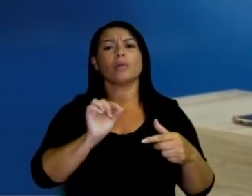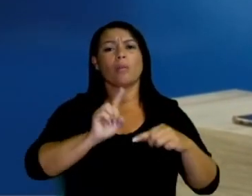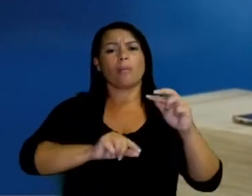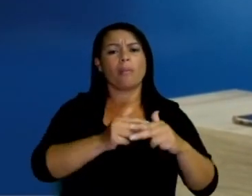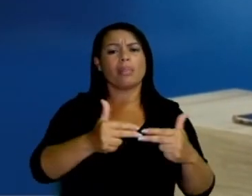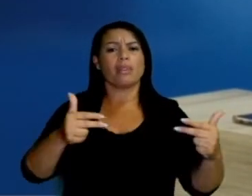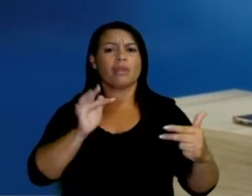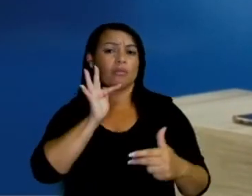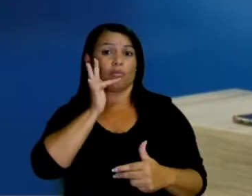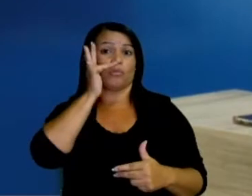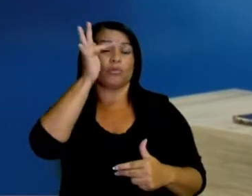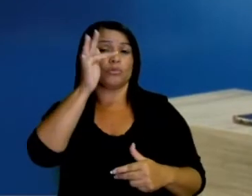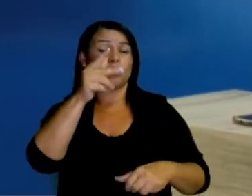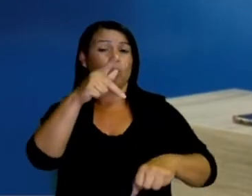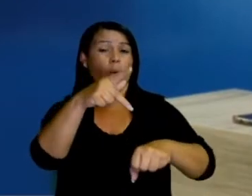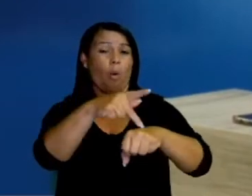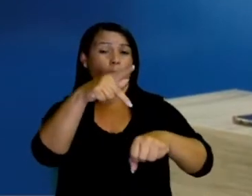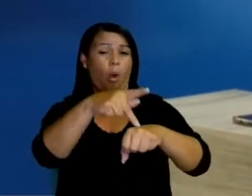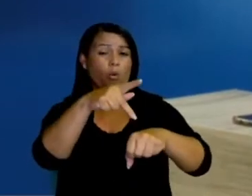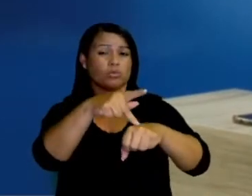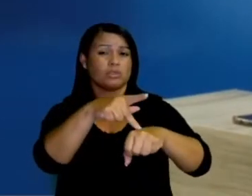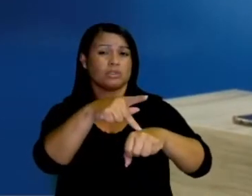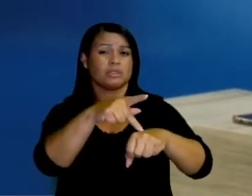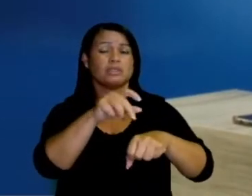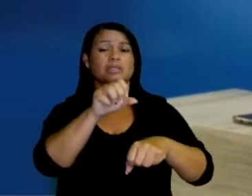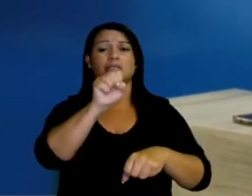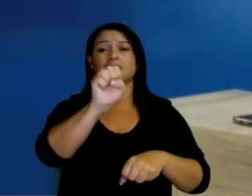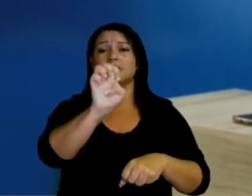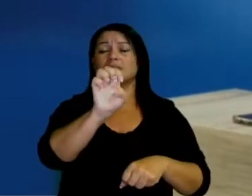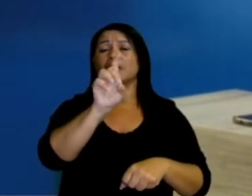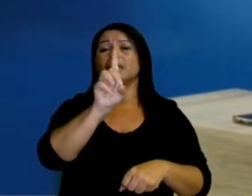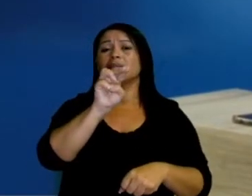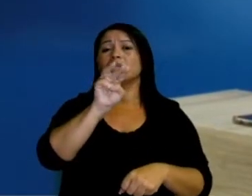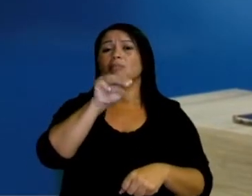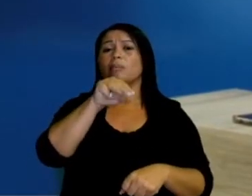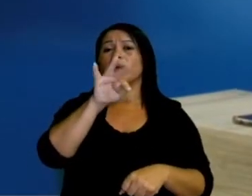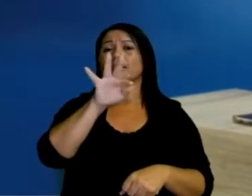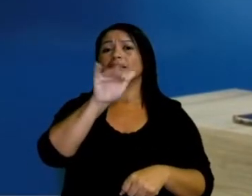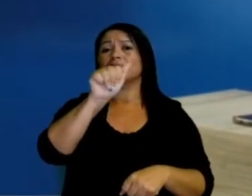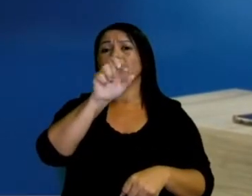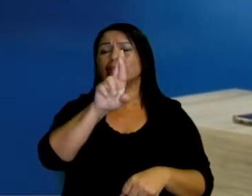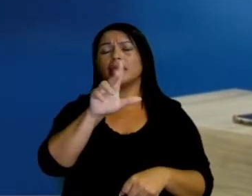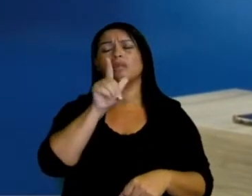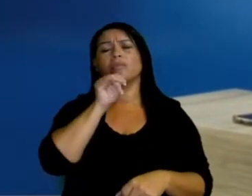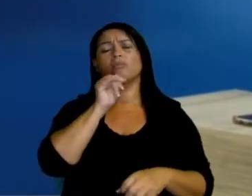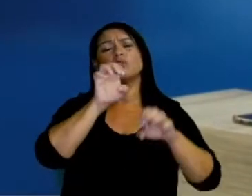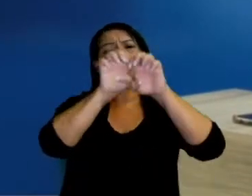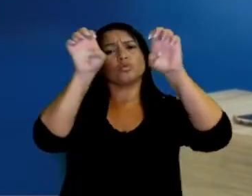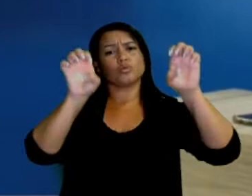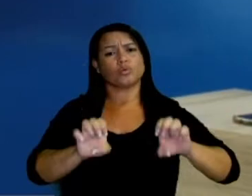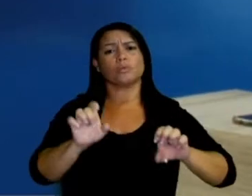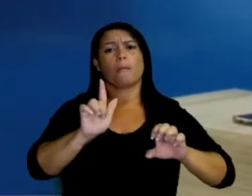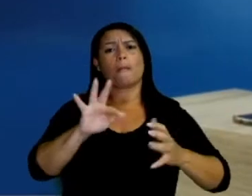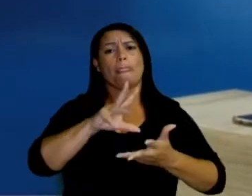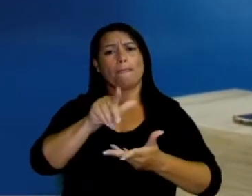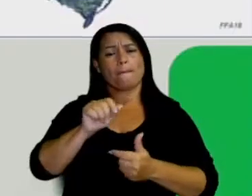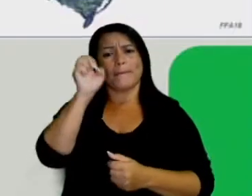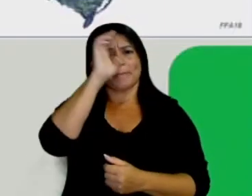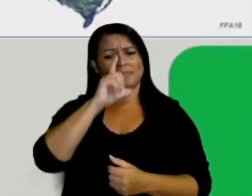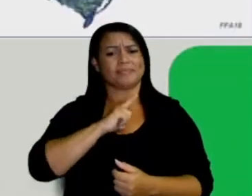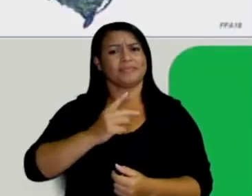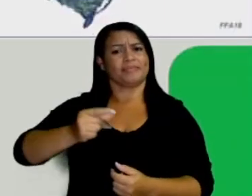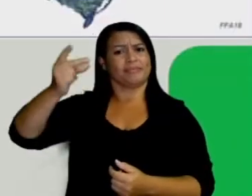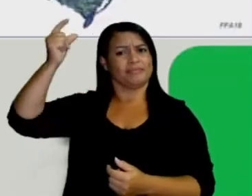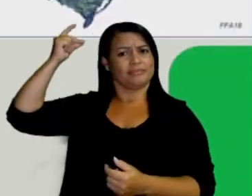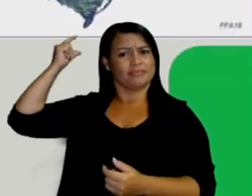no futuro, rochas sedimentares, tá? Então, a estrutura geológica brasileira, como eu falei, é antiga. Então, a gente tem nas